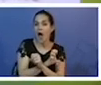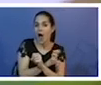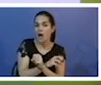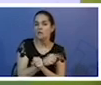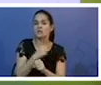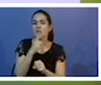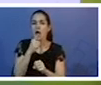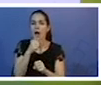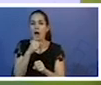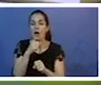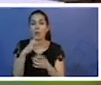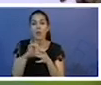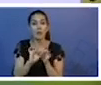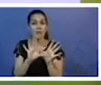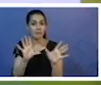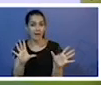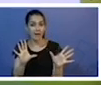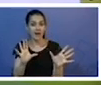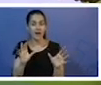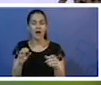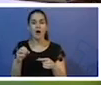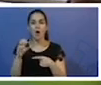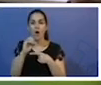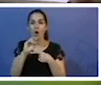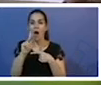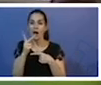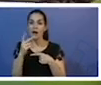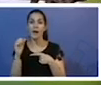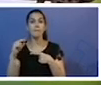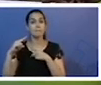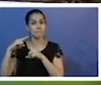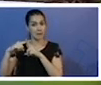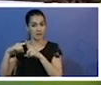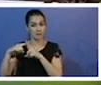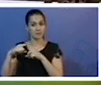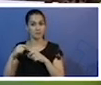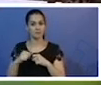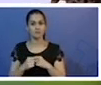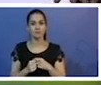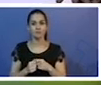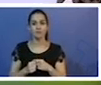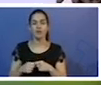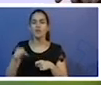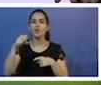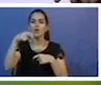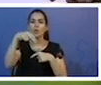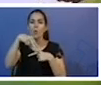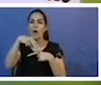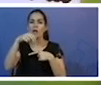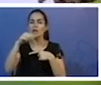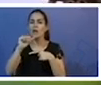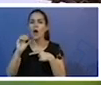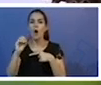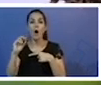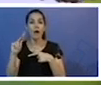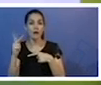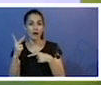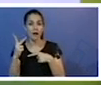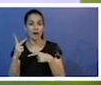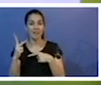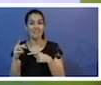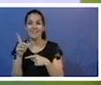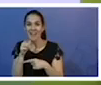libera o H+. Nesse recipiente, nós temos a base, que é o NaOH. Na água, ele libera o